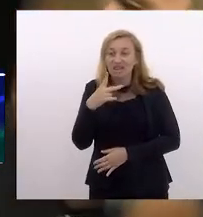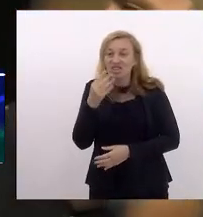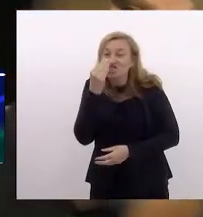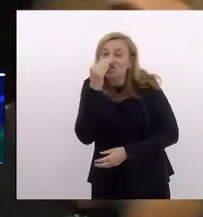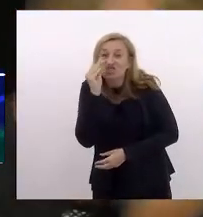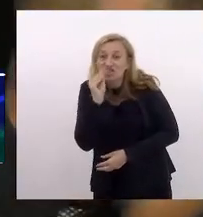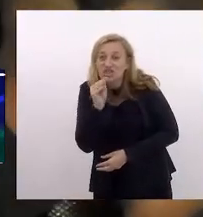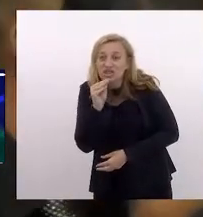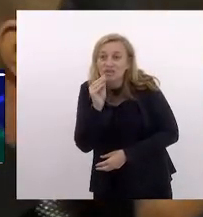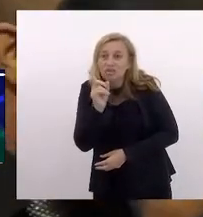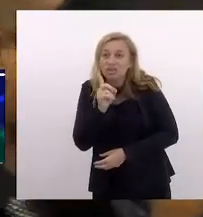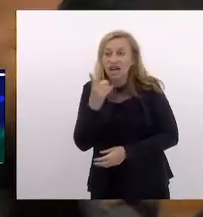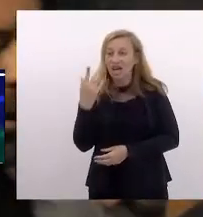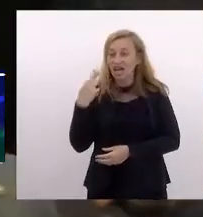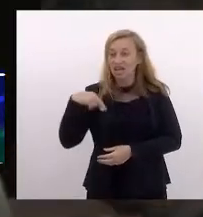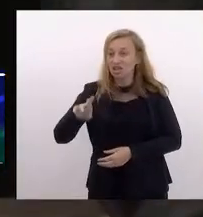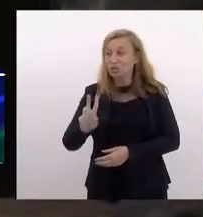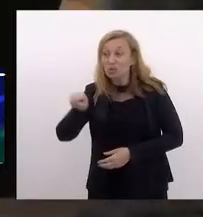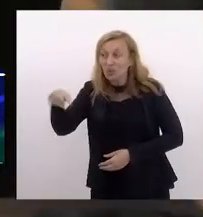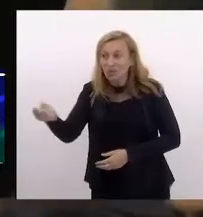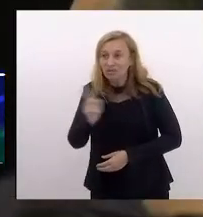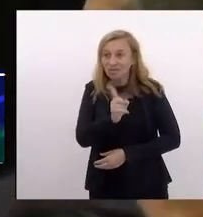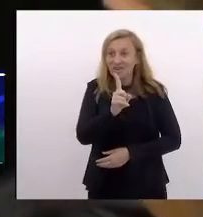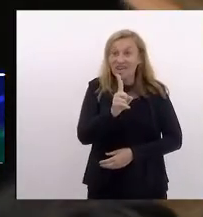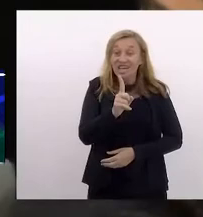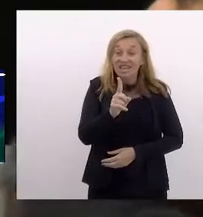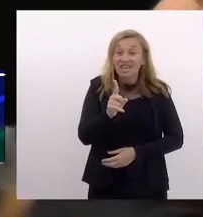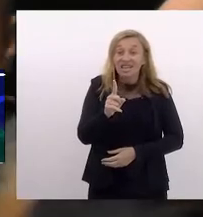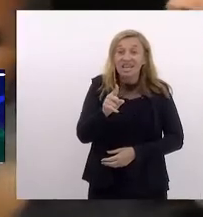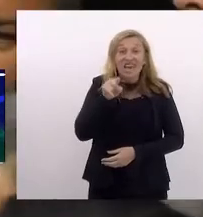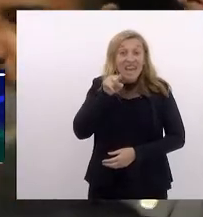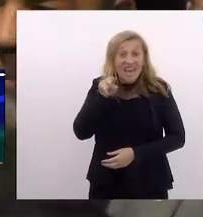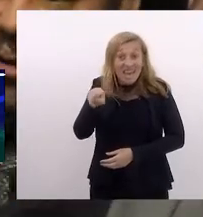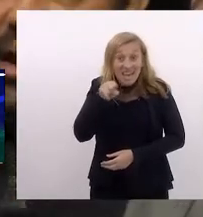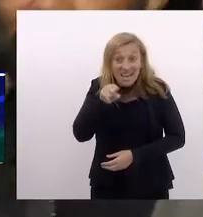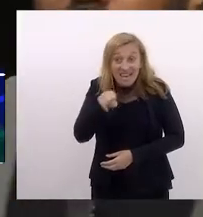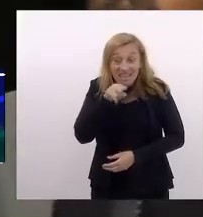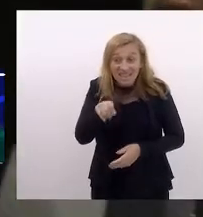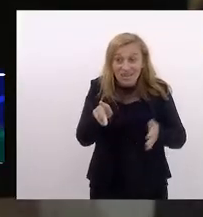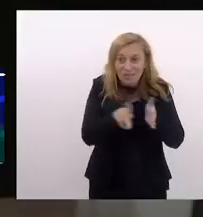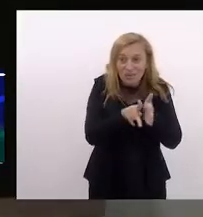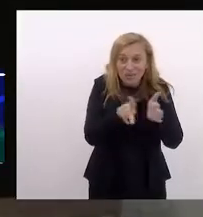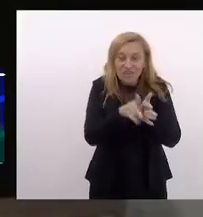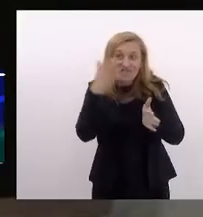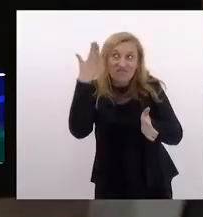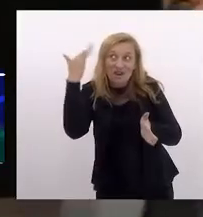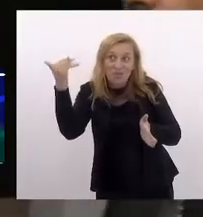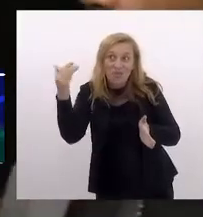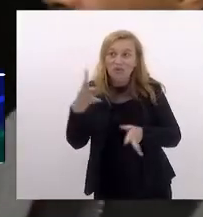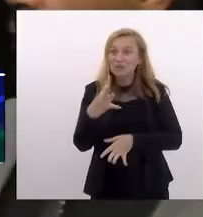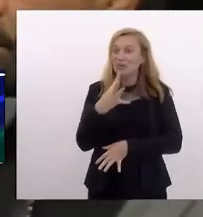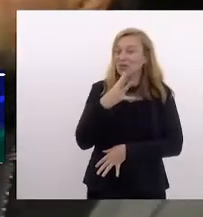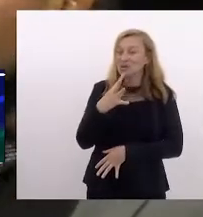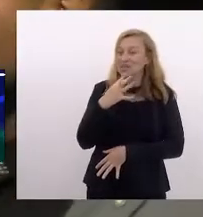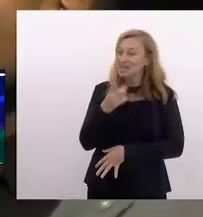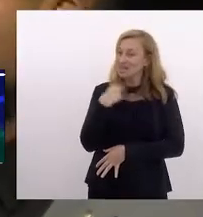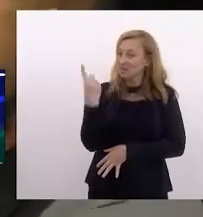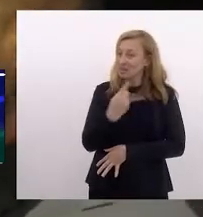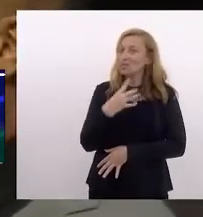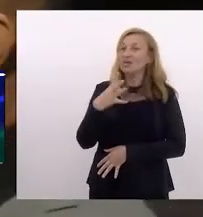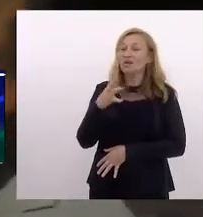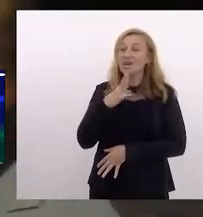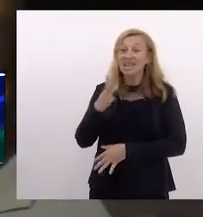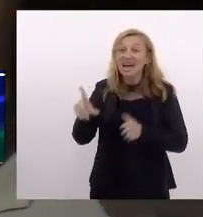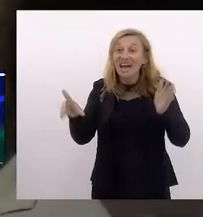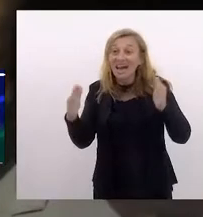desqualificação da religião do outro ele está nas Entrelinhas no famoso e conhecido que a gente conhece na casa